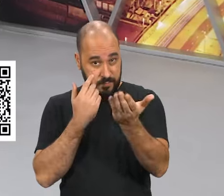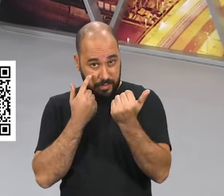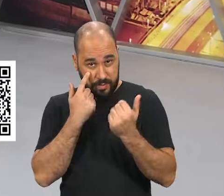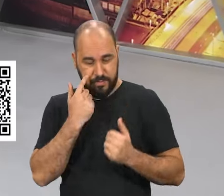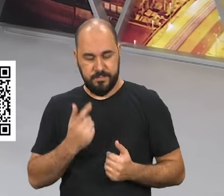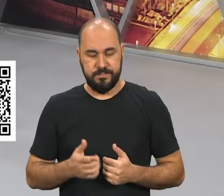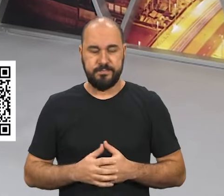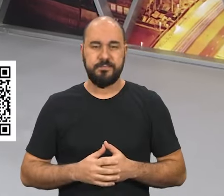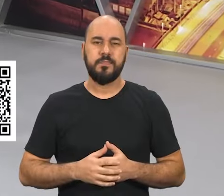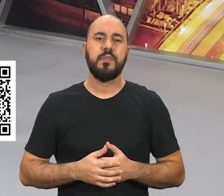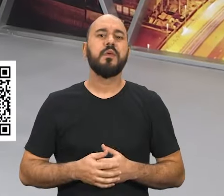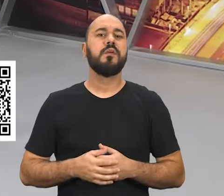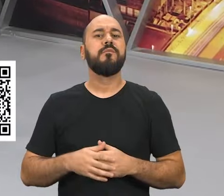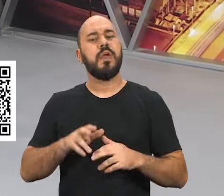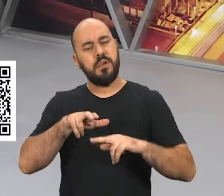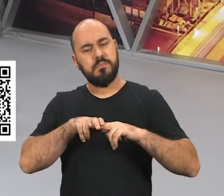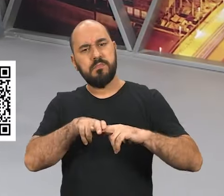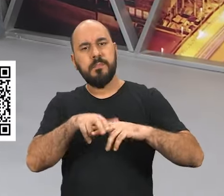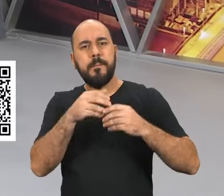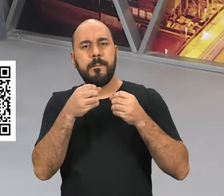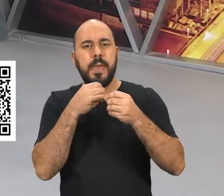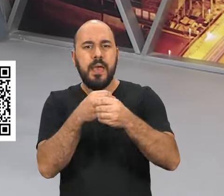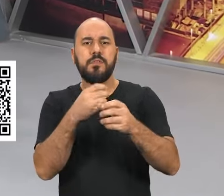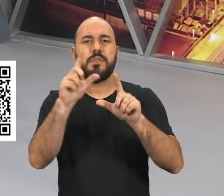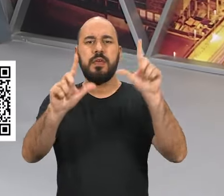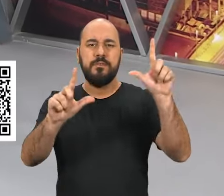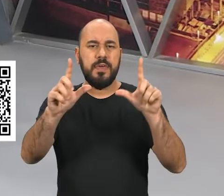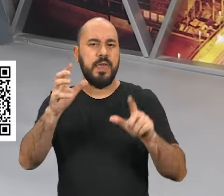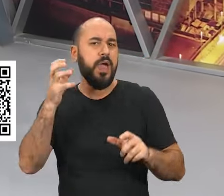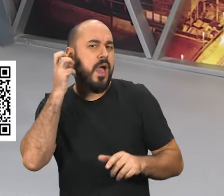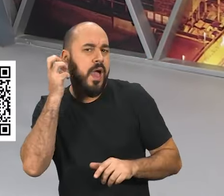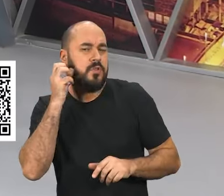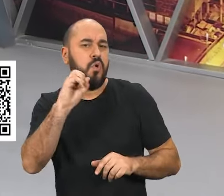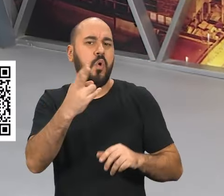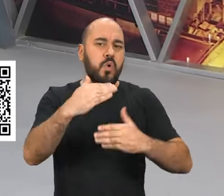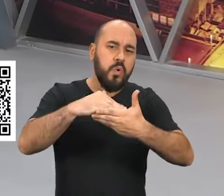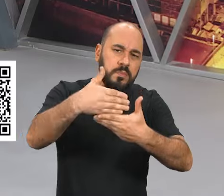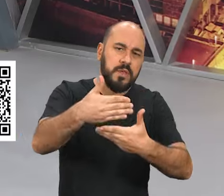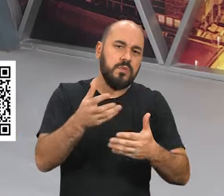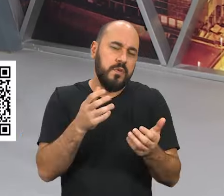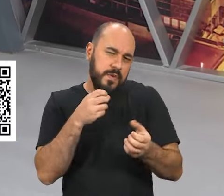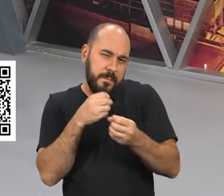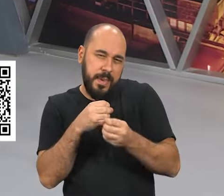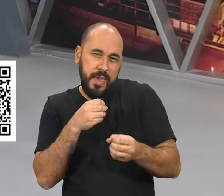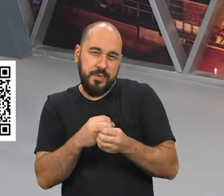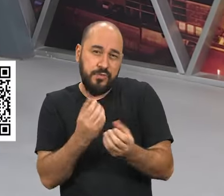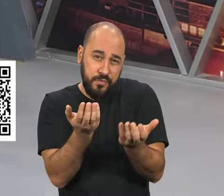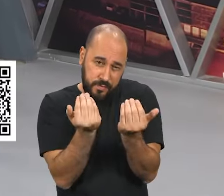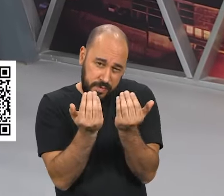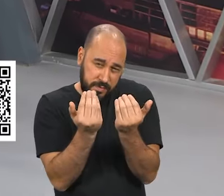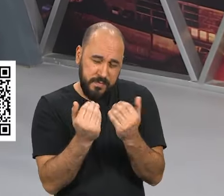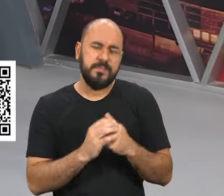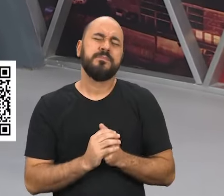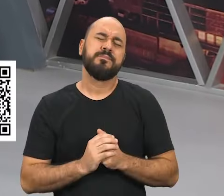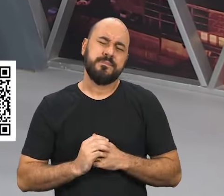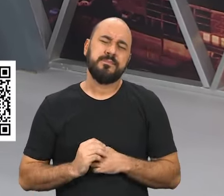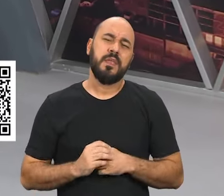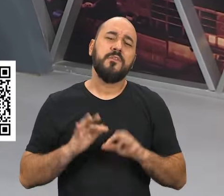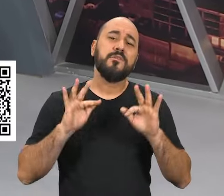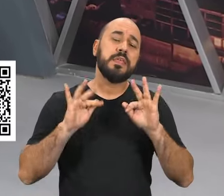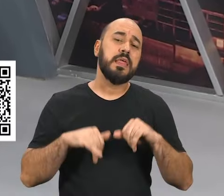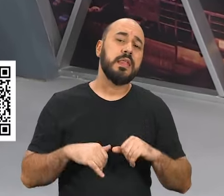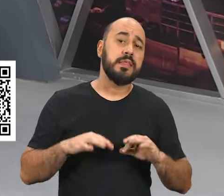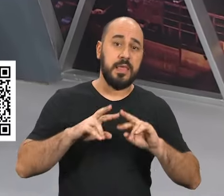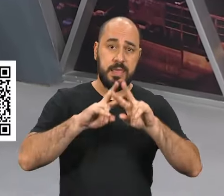mais. Pega a tua cadeira, traz aqui pertinho da televisão, pertinho do rádio, pertinho do computador, vem pertinho de mim e vamos finalizar o